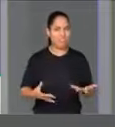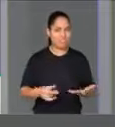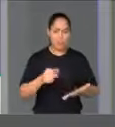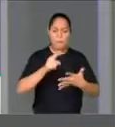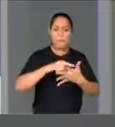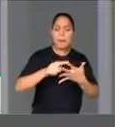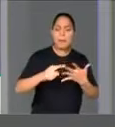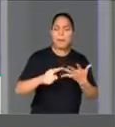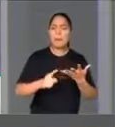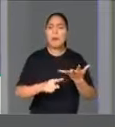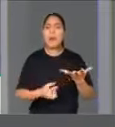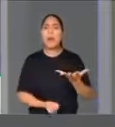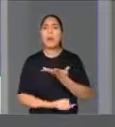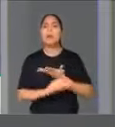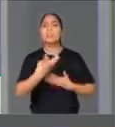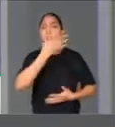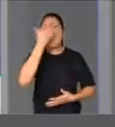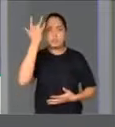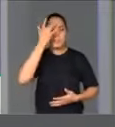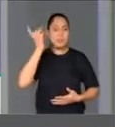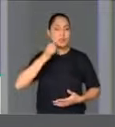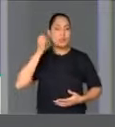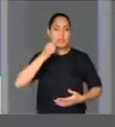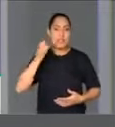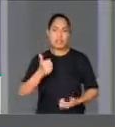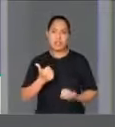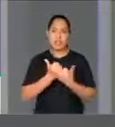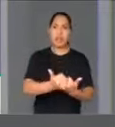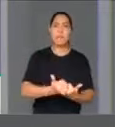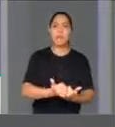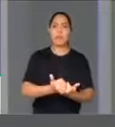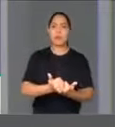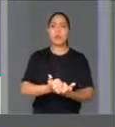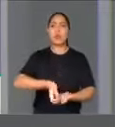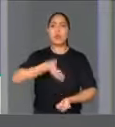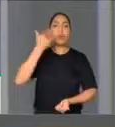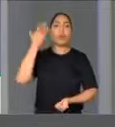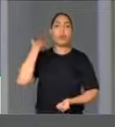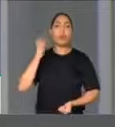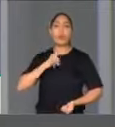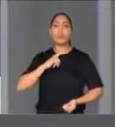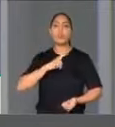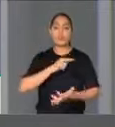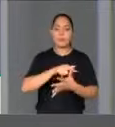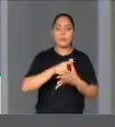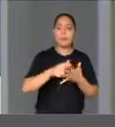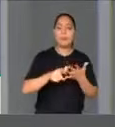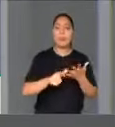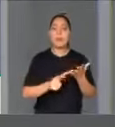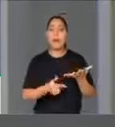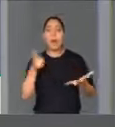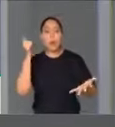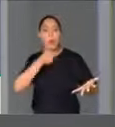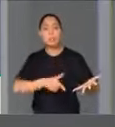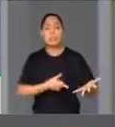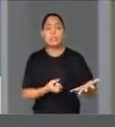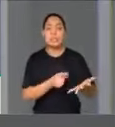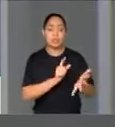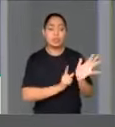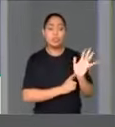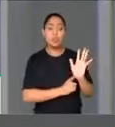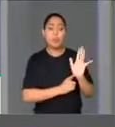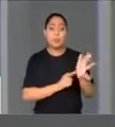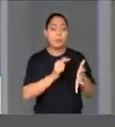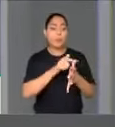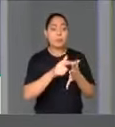dedos o número de artistas que apoiavam a nossa causa. Nós somos de uma época que contávamos nos dedos o número de aliados